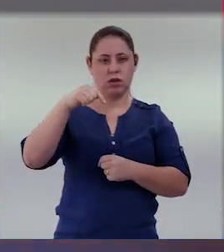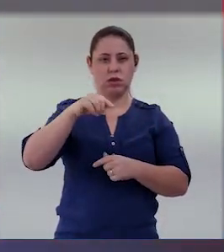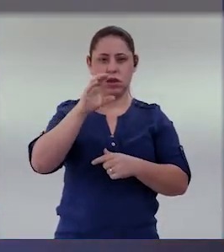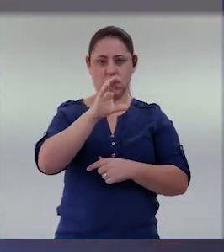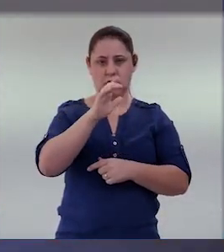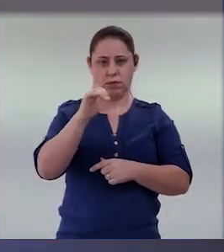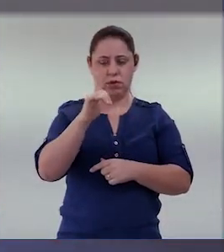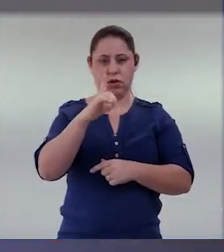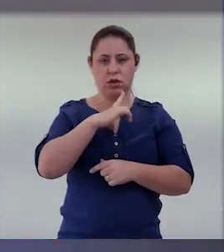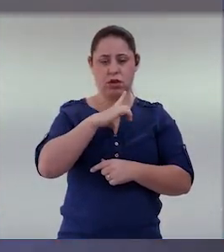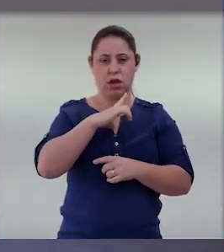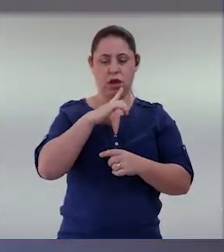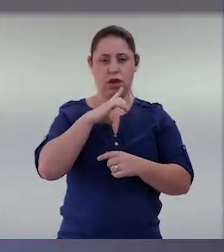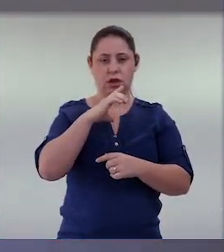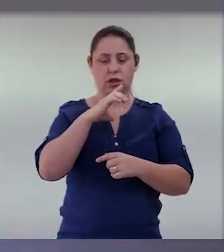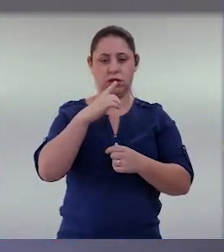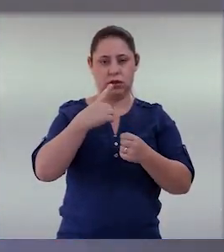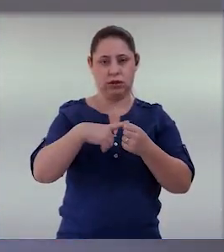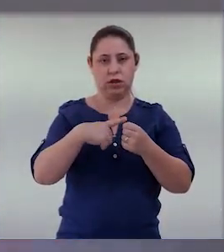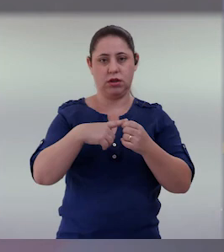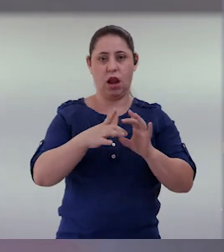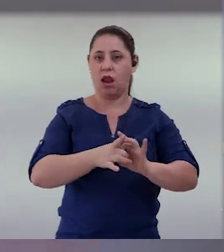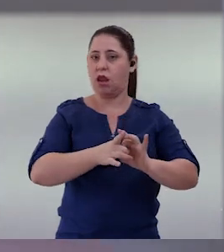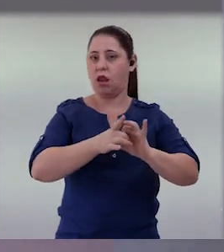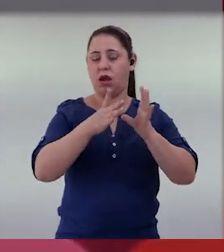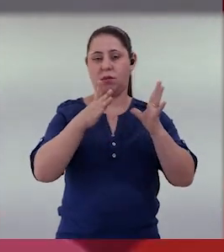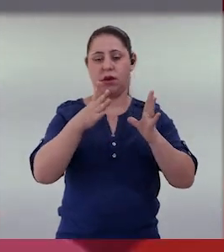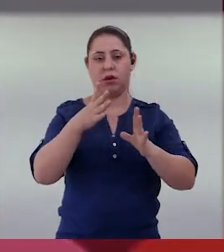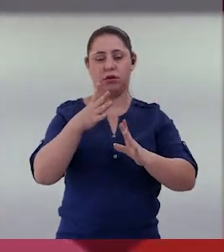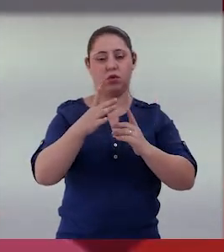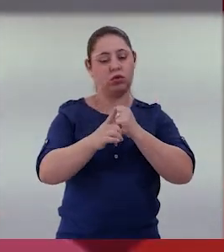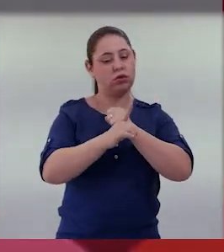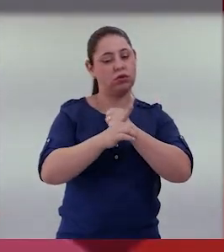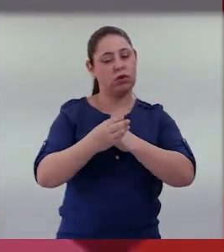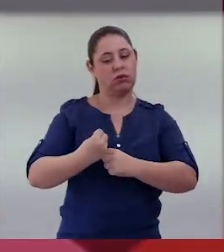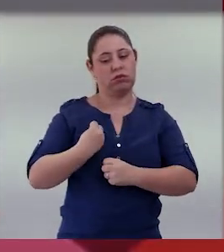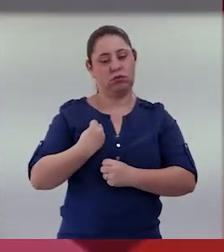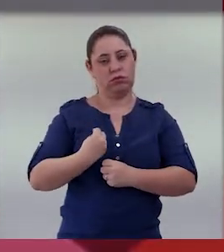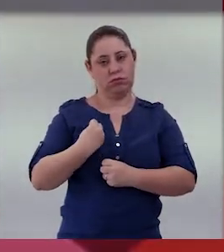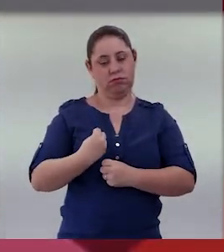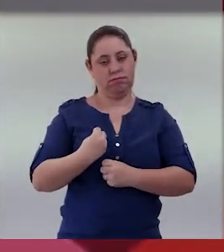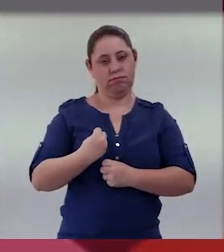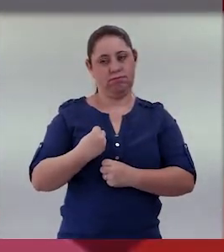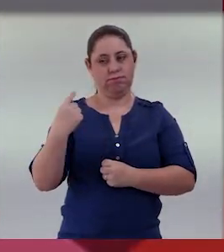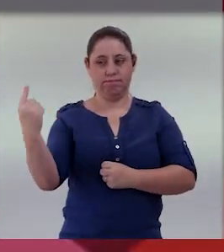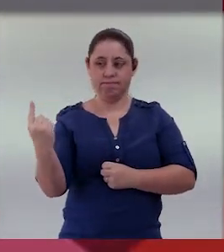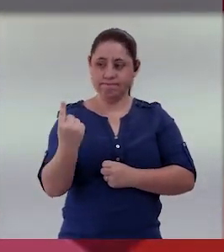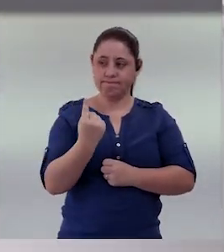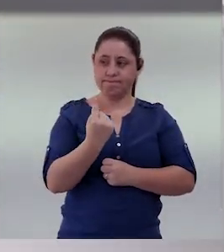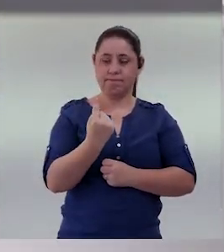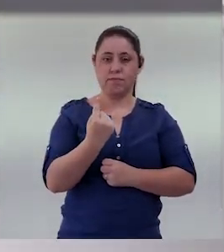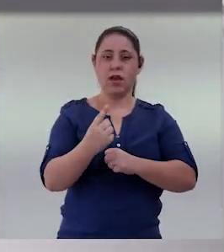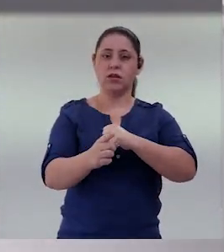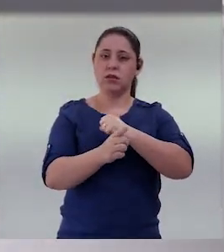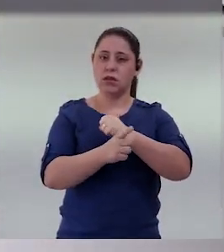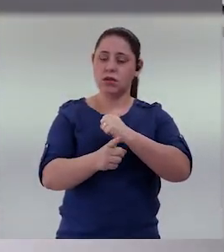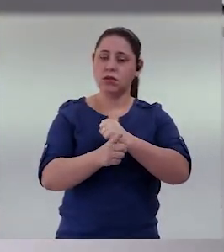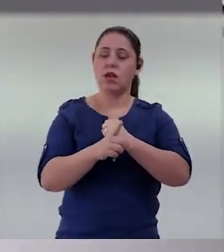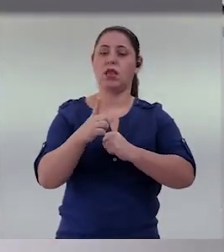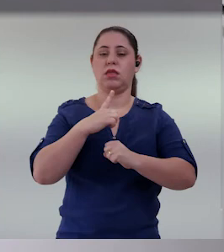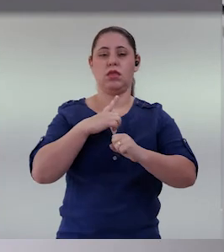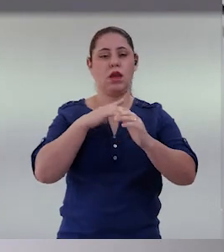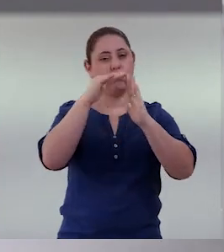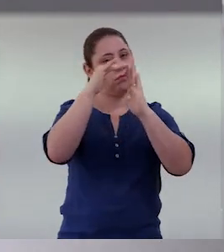agora a gente já, aqui na nossa cidade, já está liberado o atendimento presencial, então a gente está